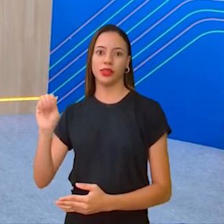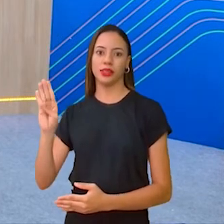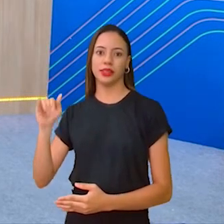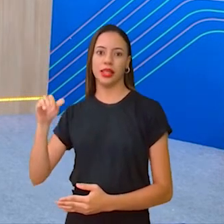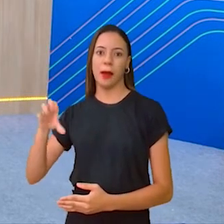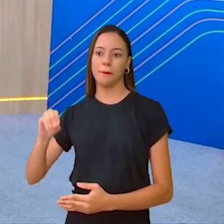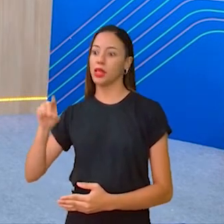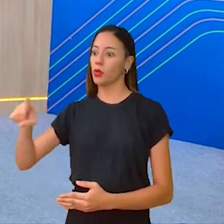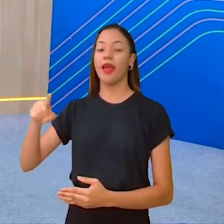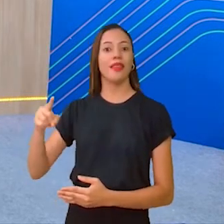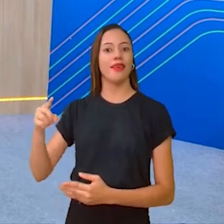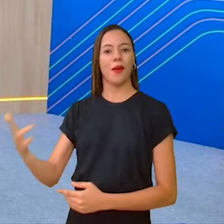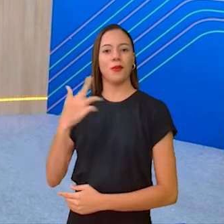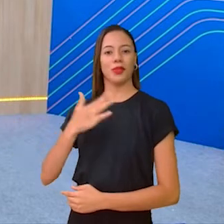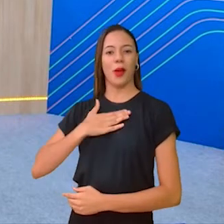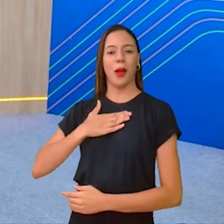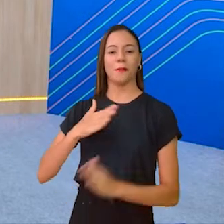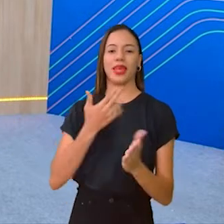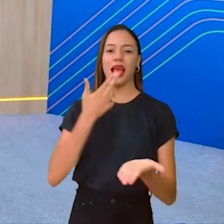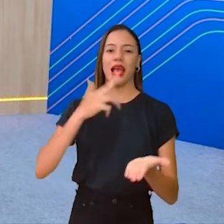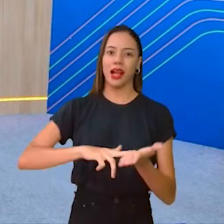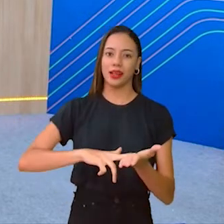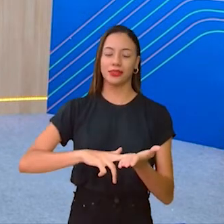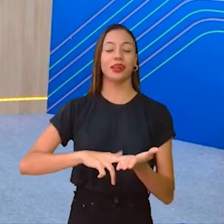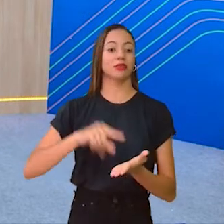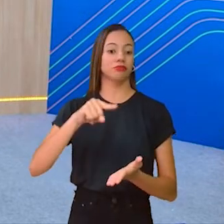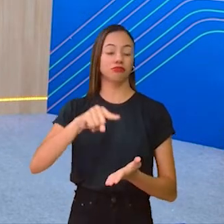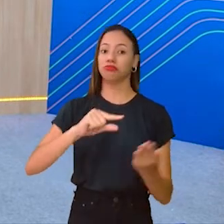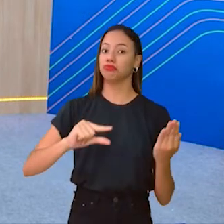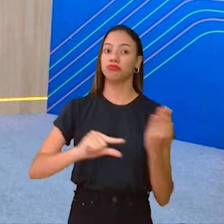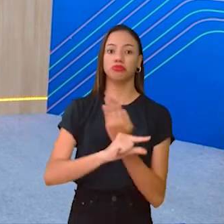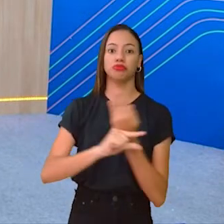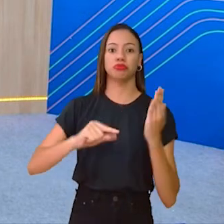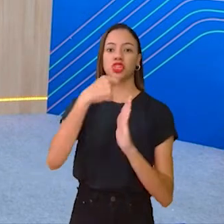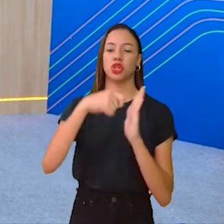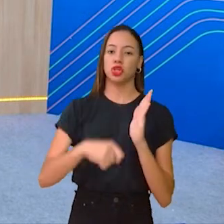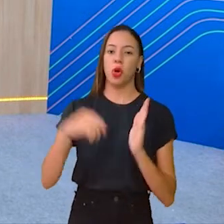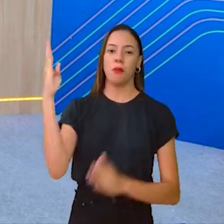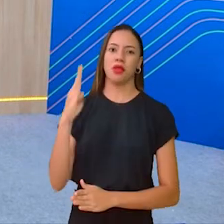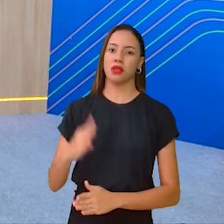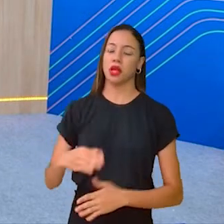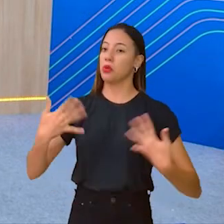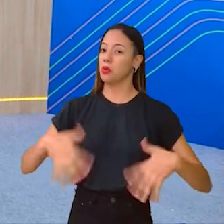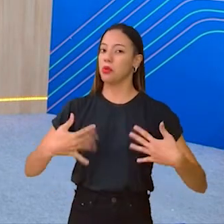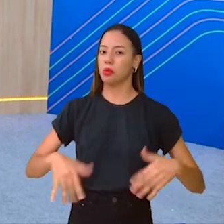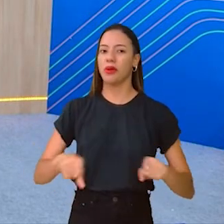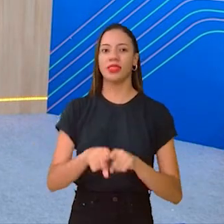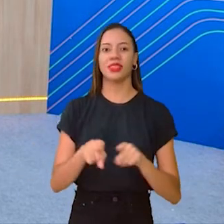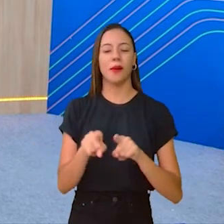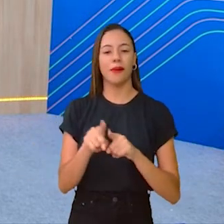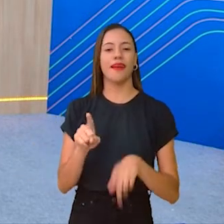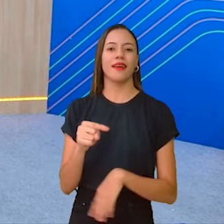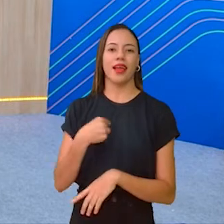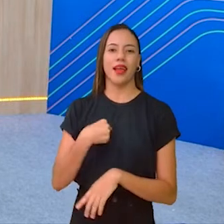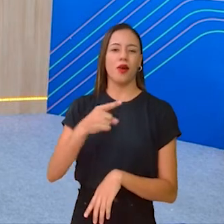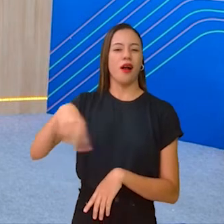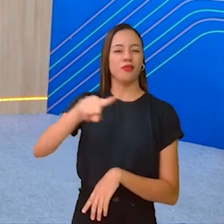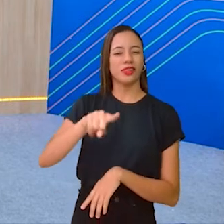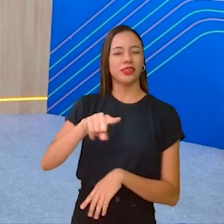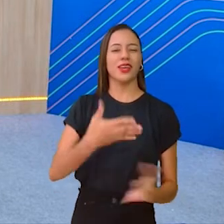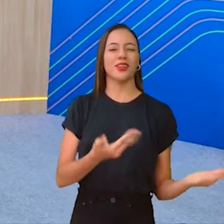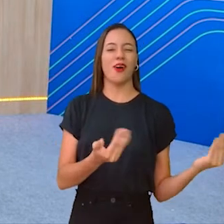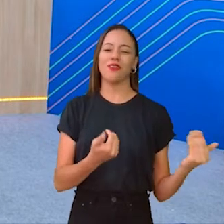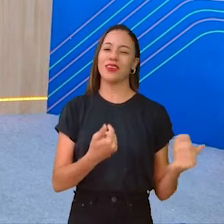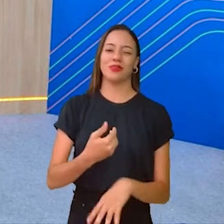dos grandes escritores brasileiros, na época estava vivo, e a gente passou durante anos trocando cartas. Vocês jovens às vezes podem não saber o que é